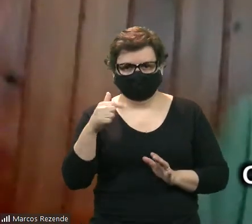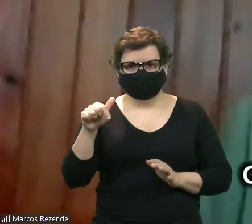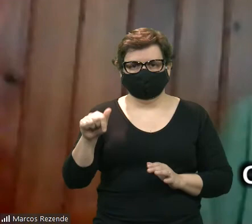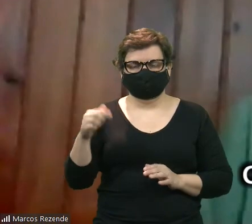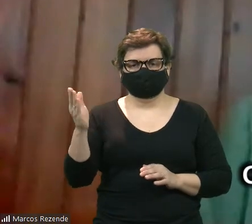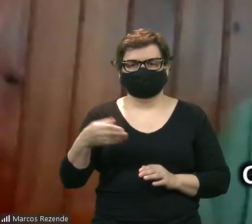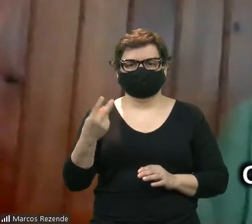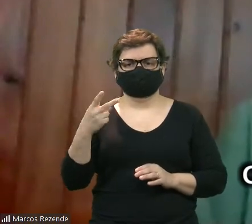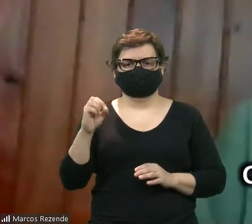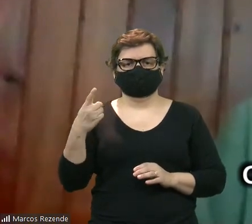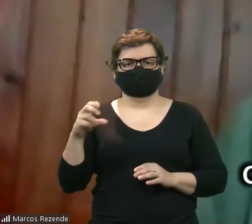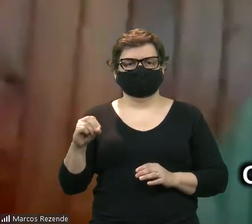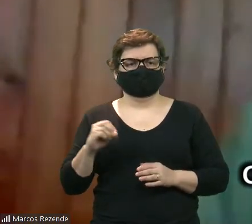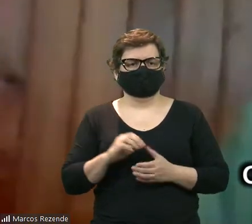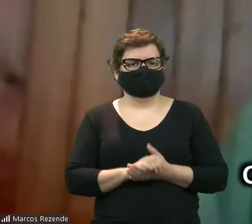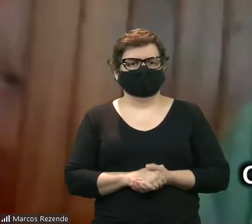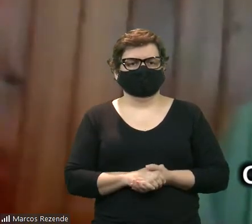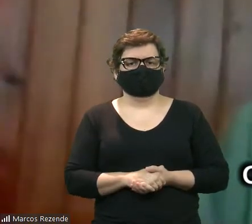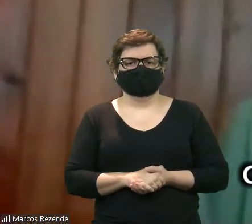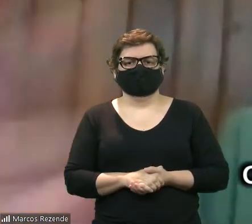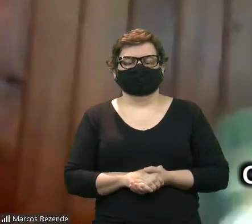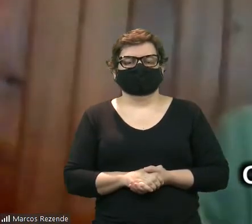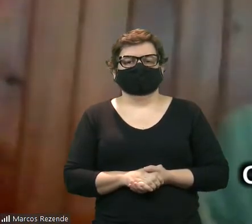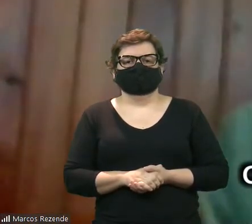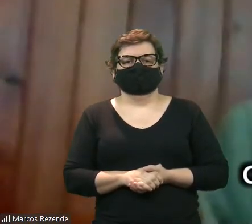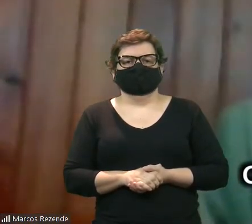17 de 2020.